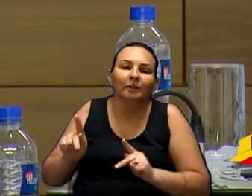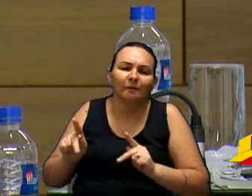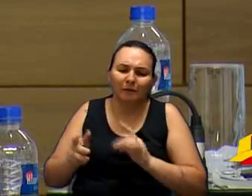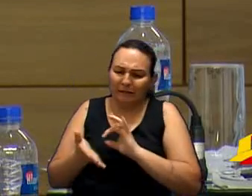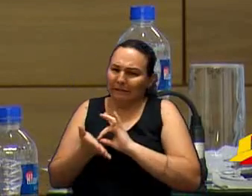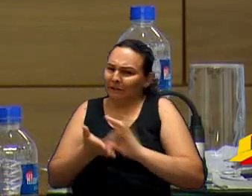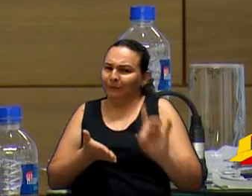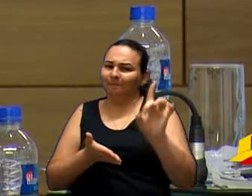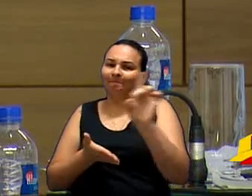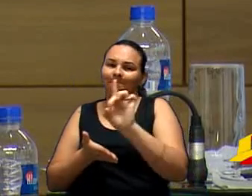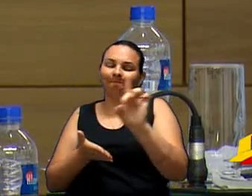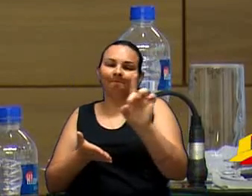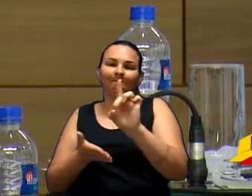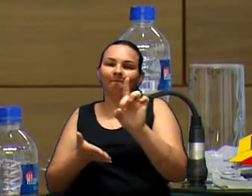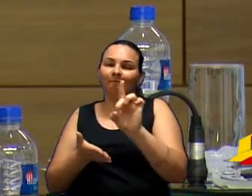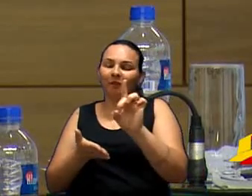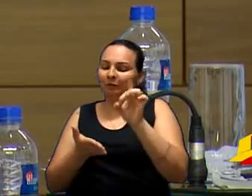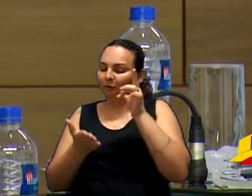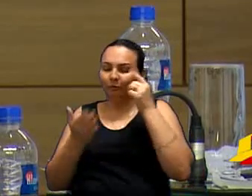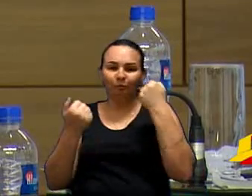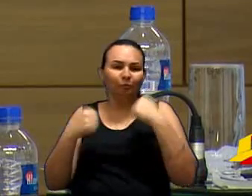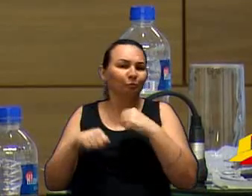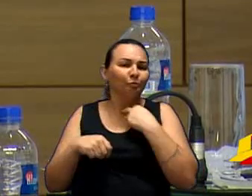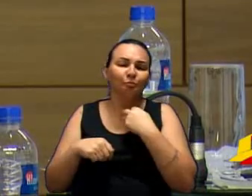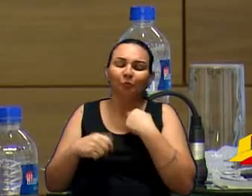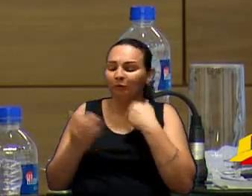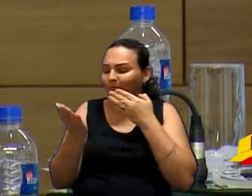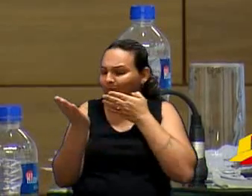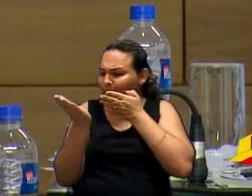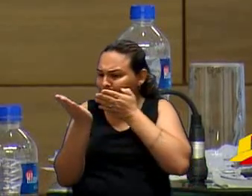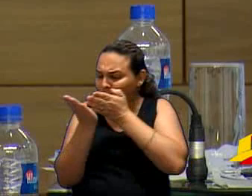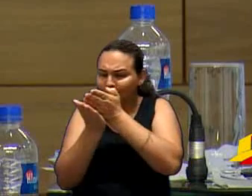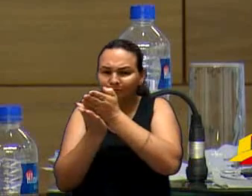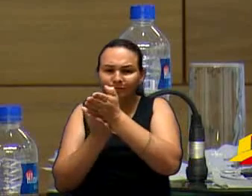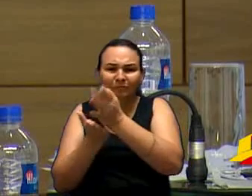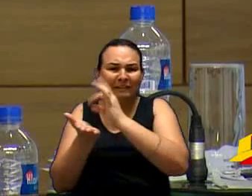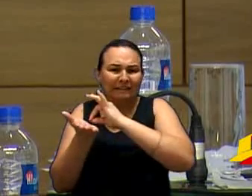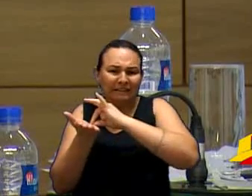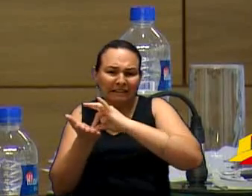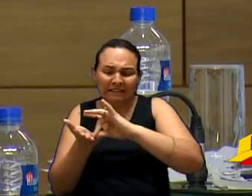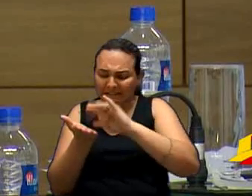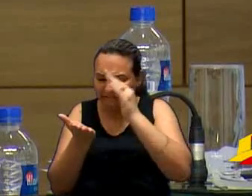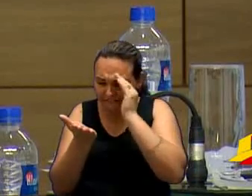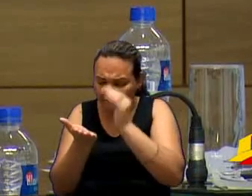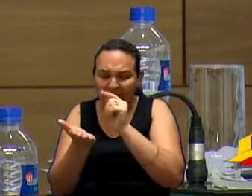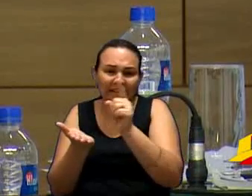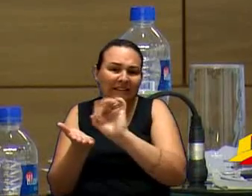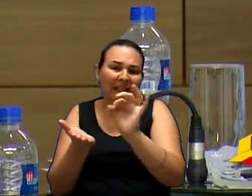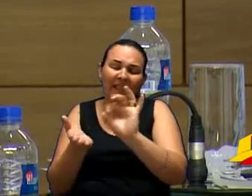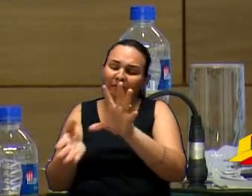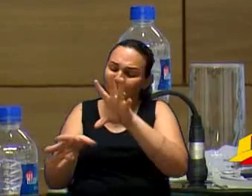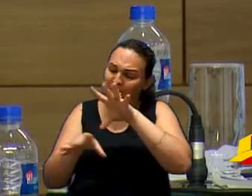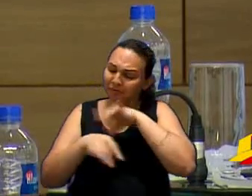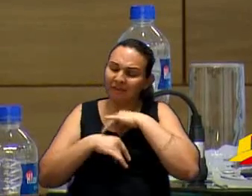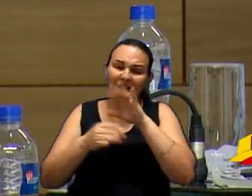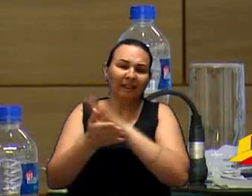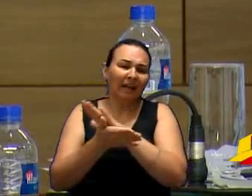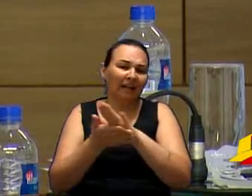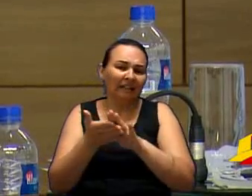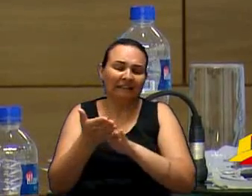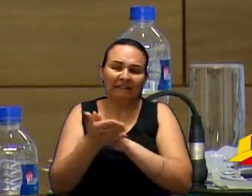nós devemos entrar nessa linha de nessa linha espiritual de ódio que ela não contribui em nada para a nossa sociedade